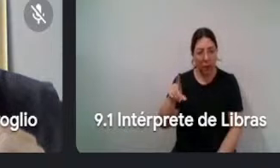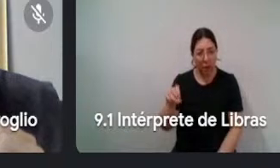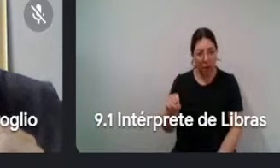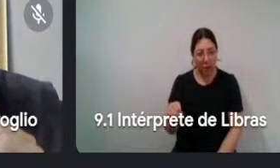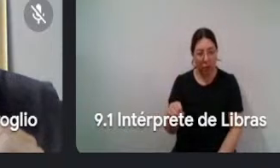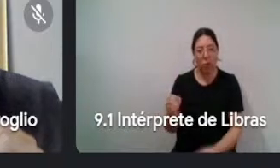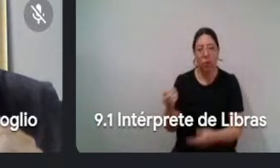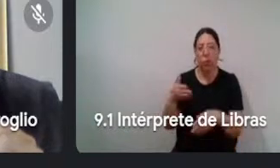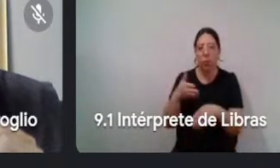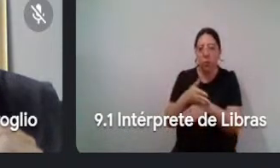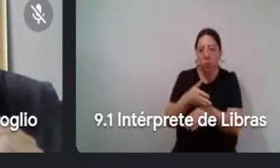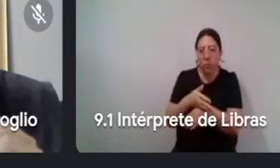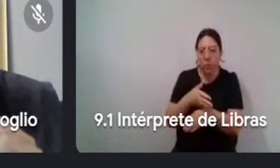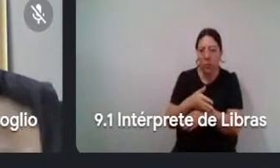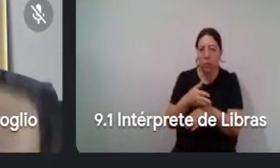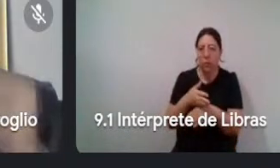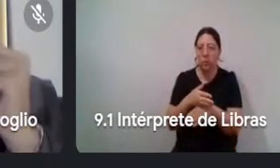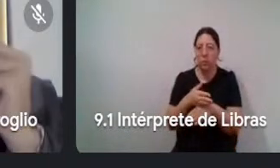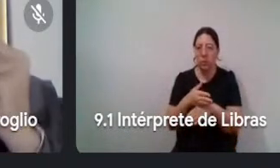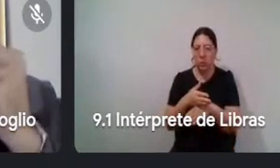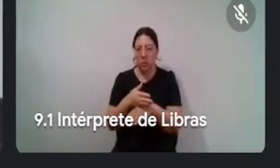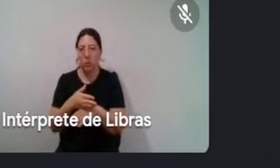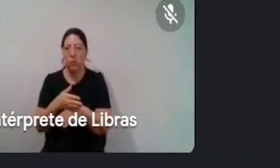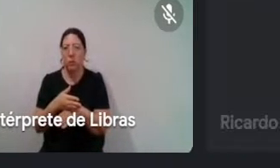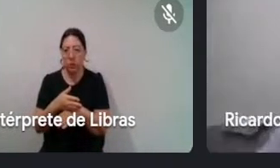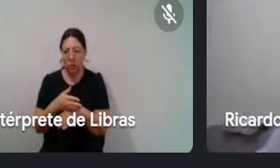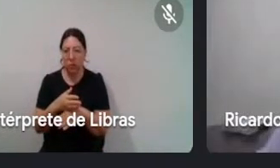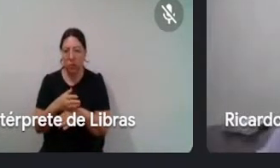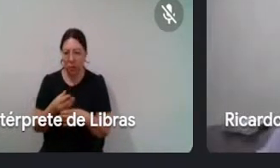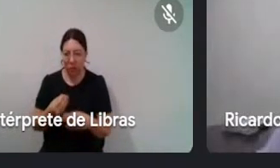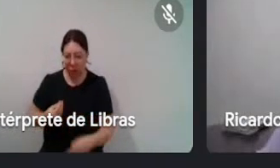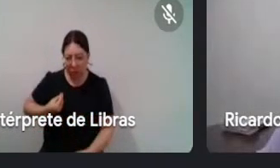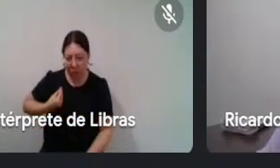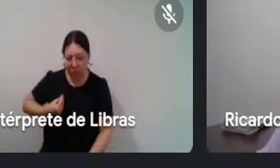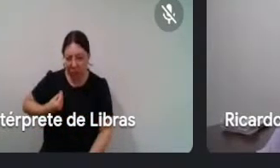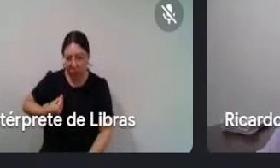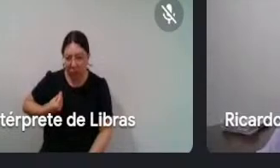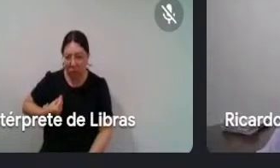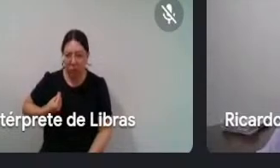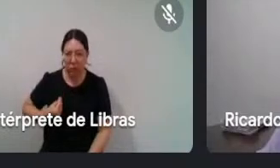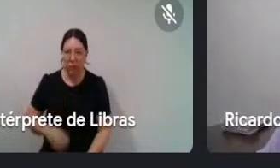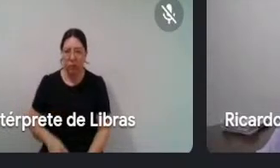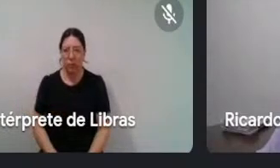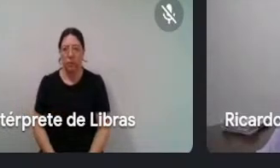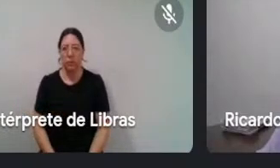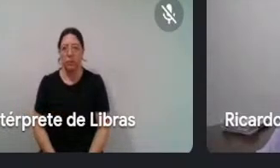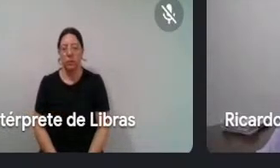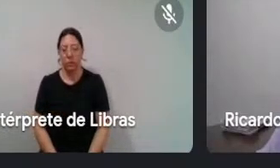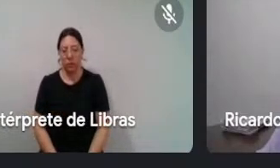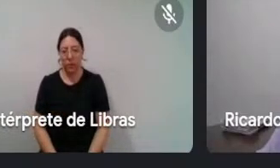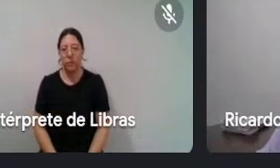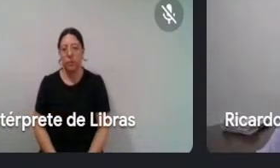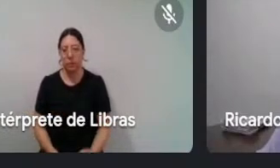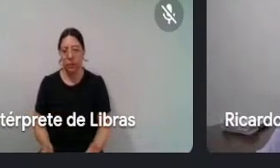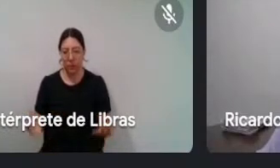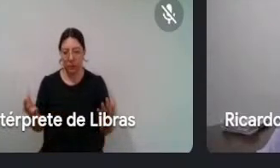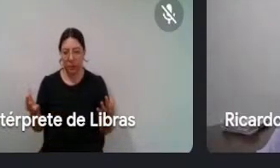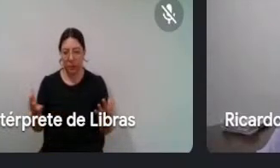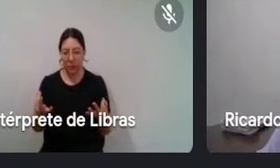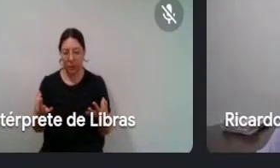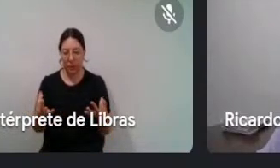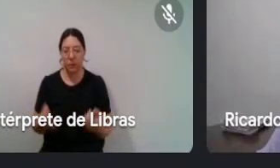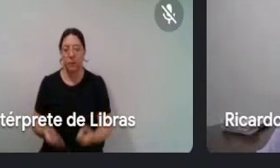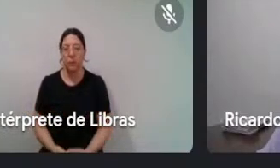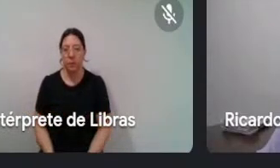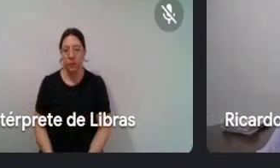julgamento. O doutor Ricardo Raag está presente? Ah, perfeito.